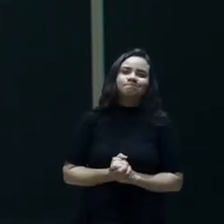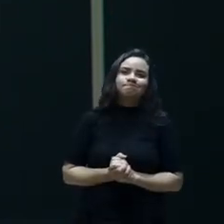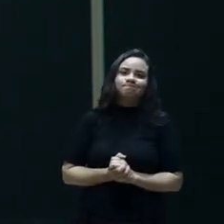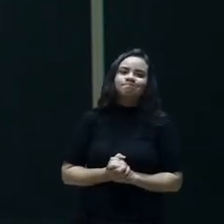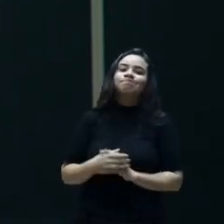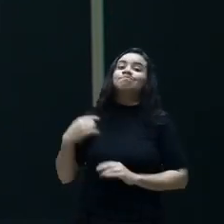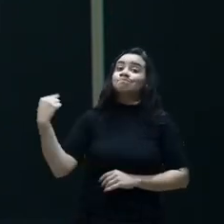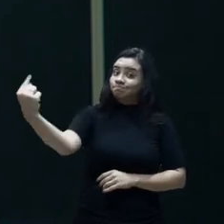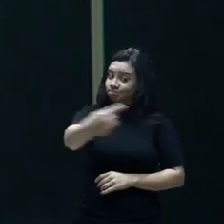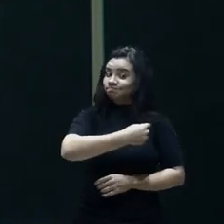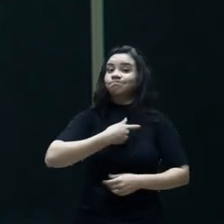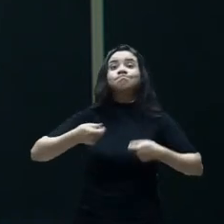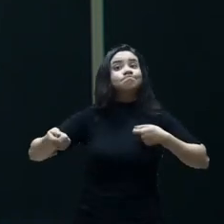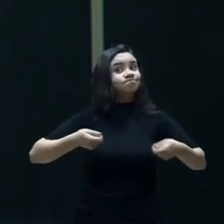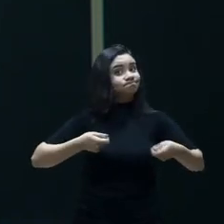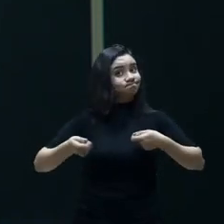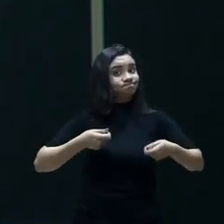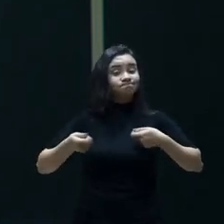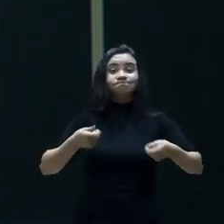Precisamos se mexer nessa parte.